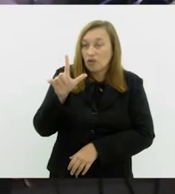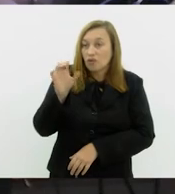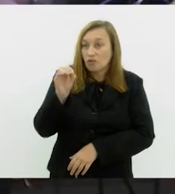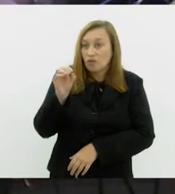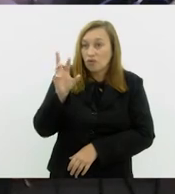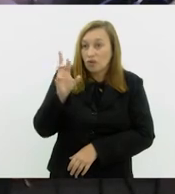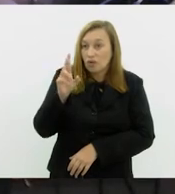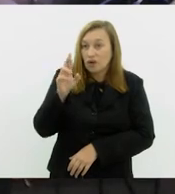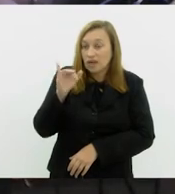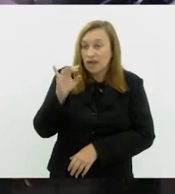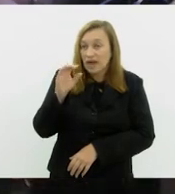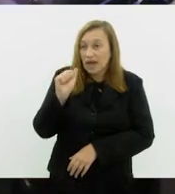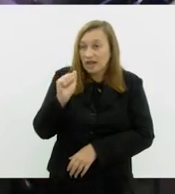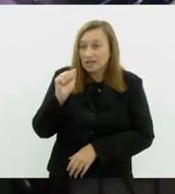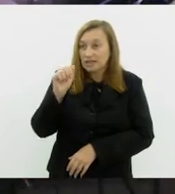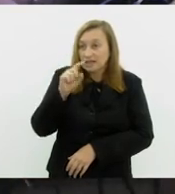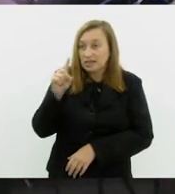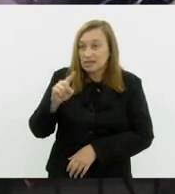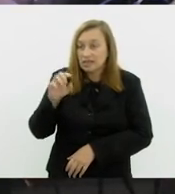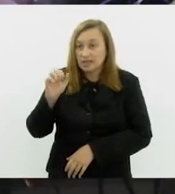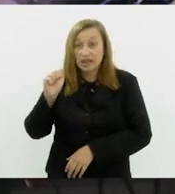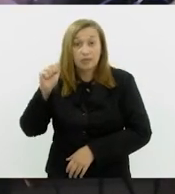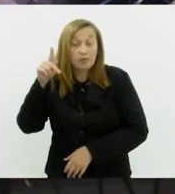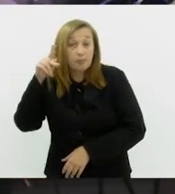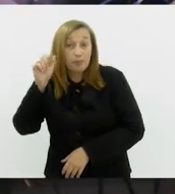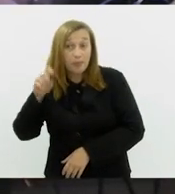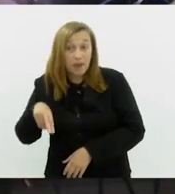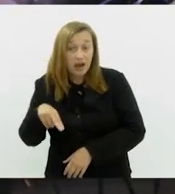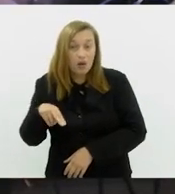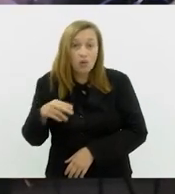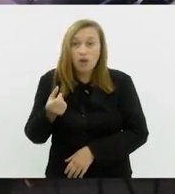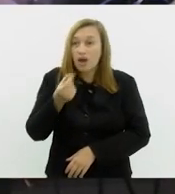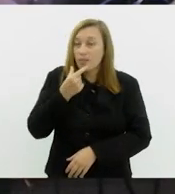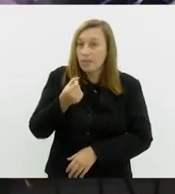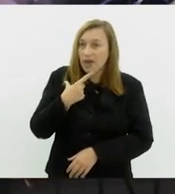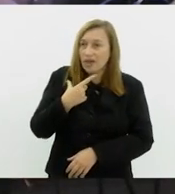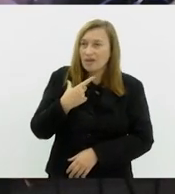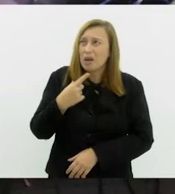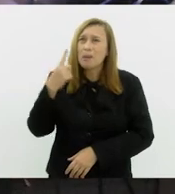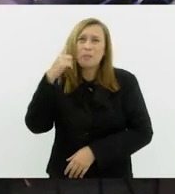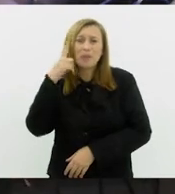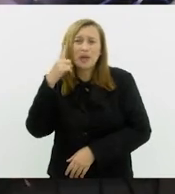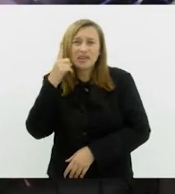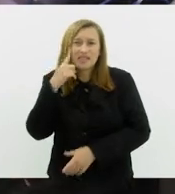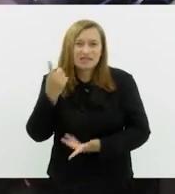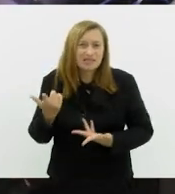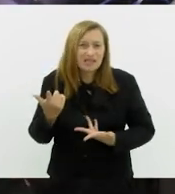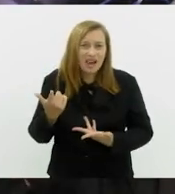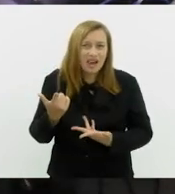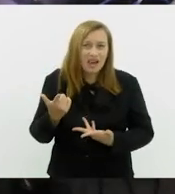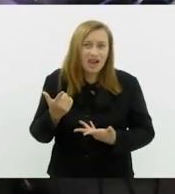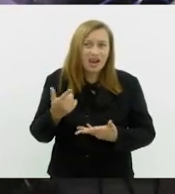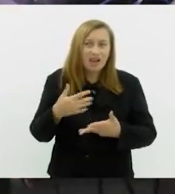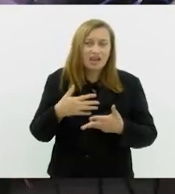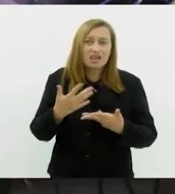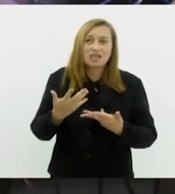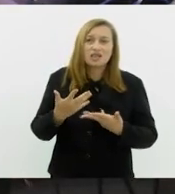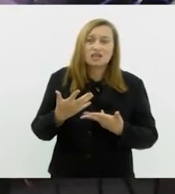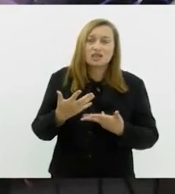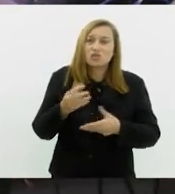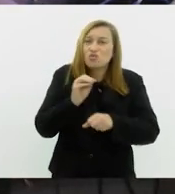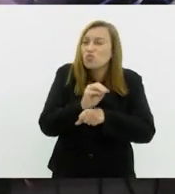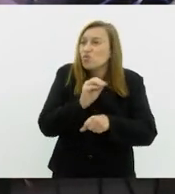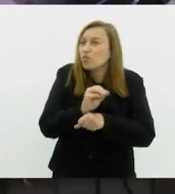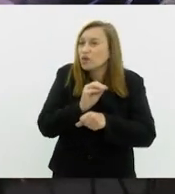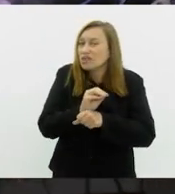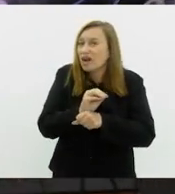as demandas que ela está tendo ali na vida, né? Então, é muito importante a gente pensar, porque esse excesso de cuidado também traz um sofrimento para a vida